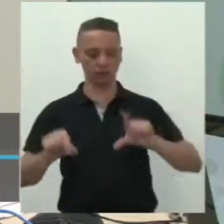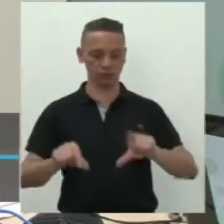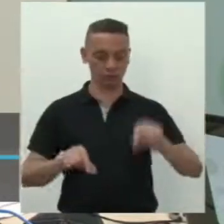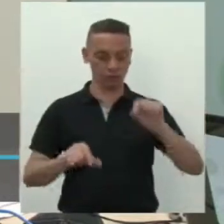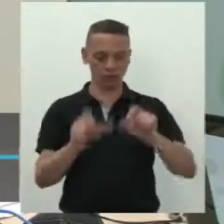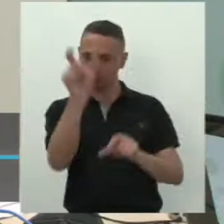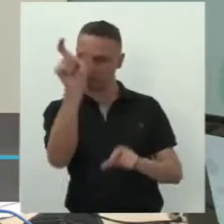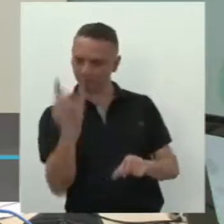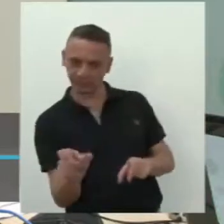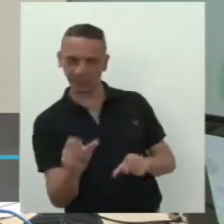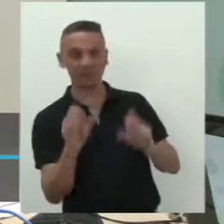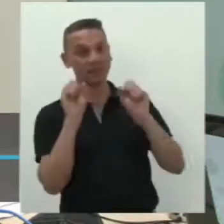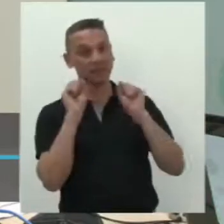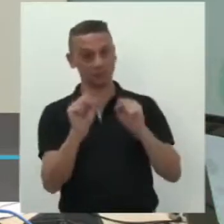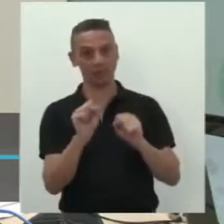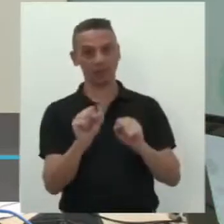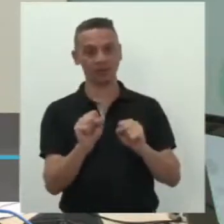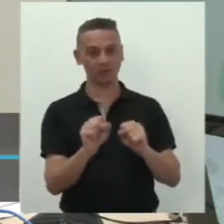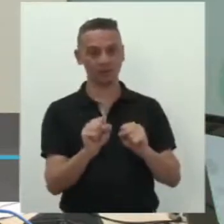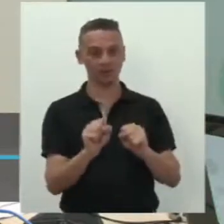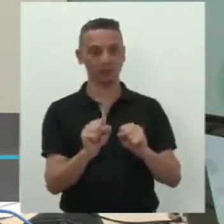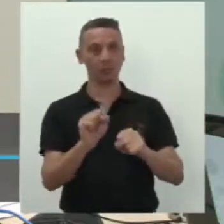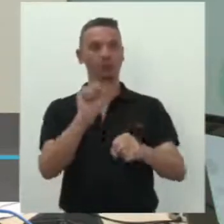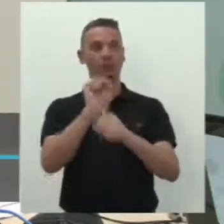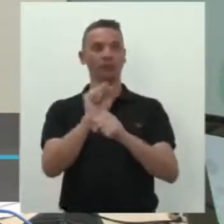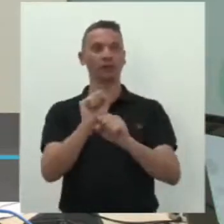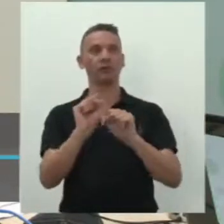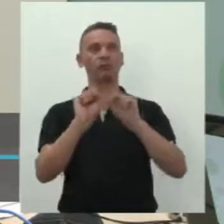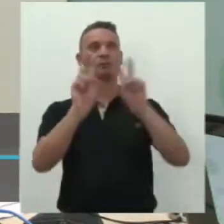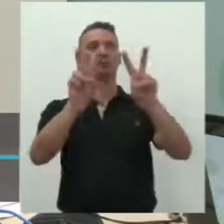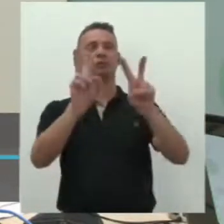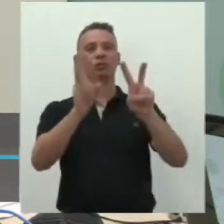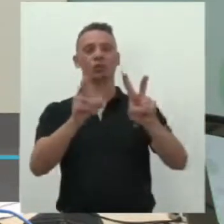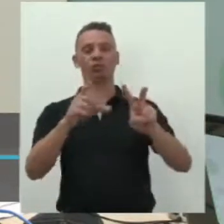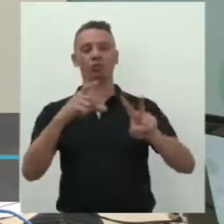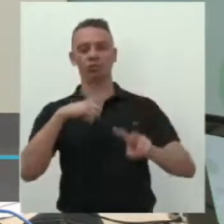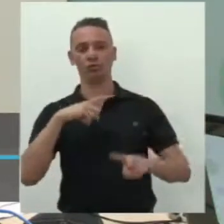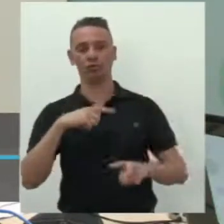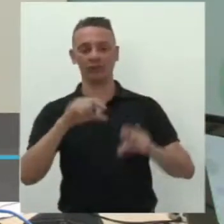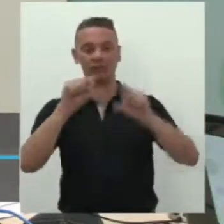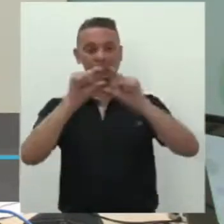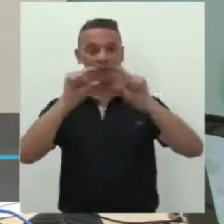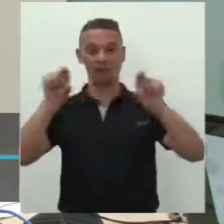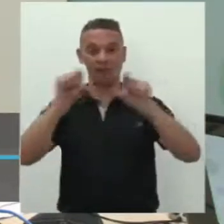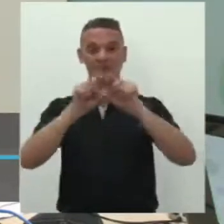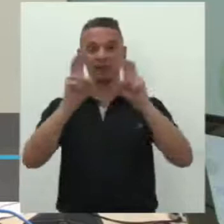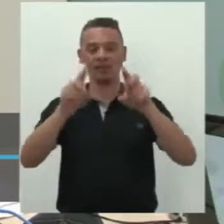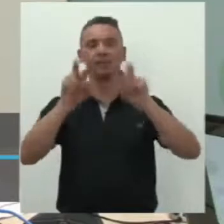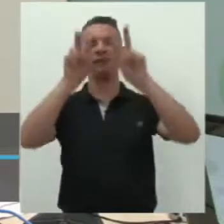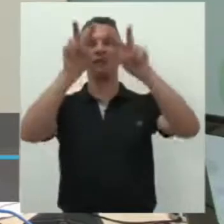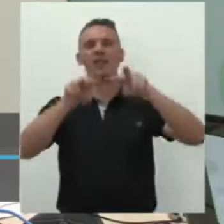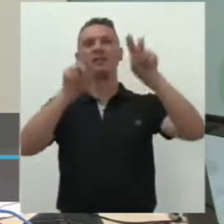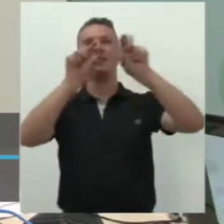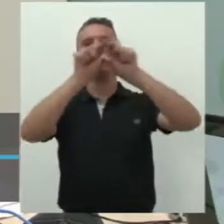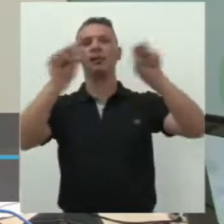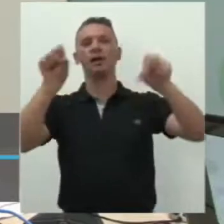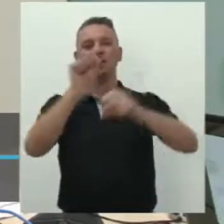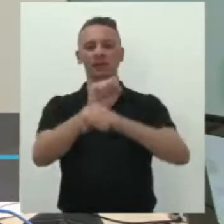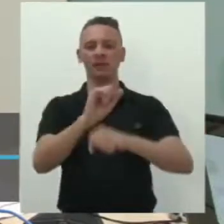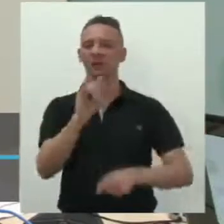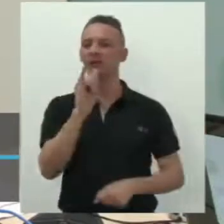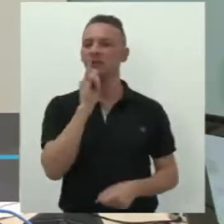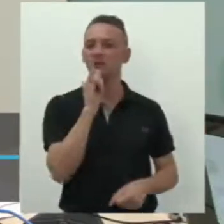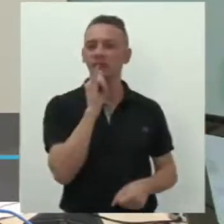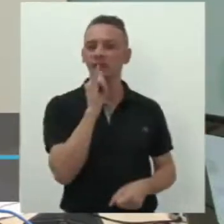colunas para que elas fiquem congeladas. E quando você desce a sua tabela, você sempre vai ter a visualização. Então, por exemplo,